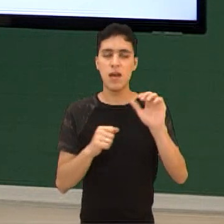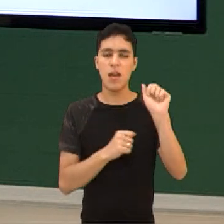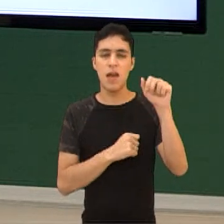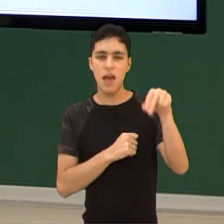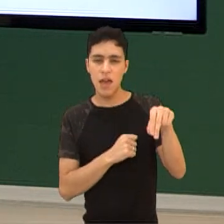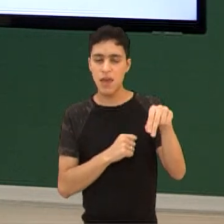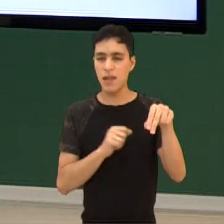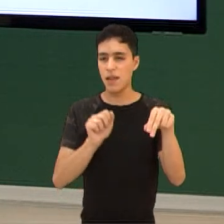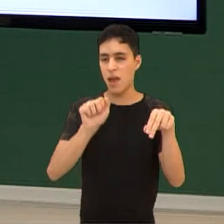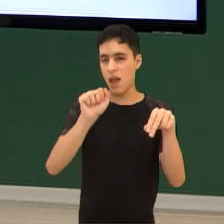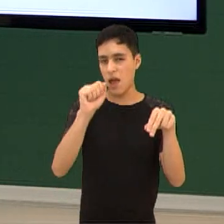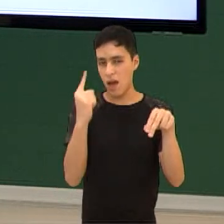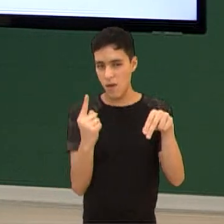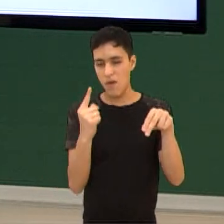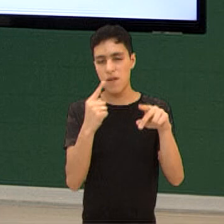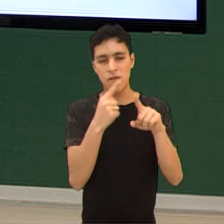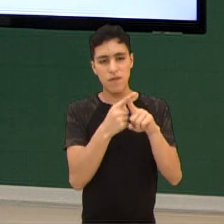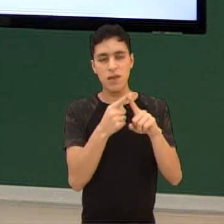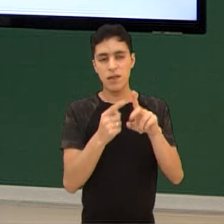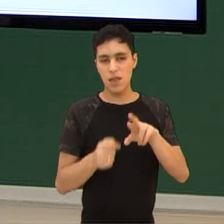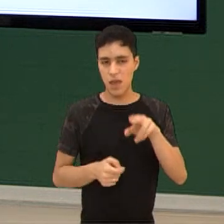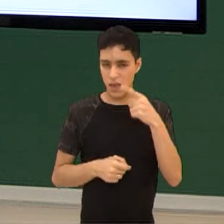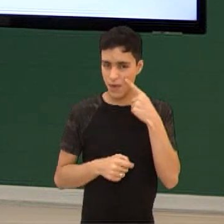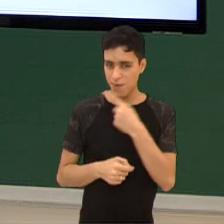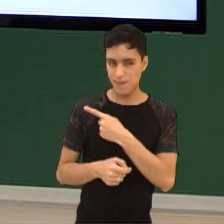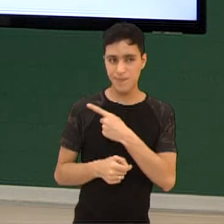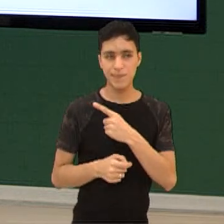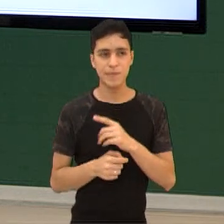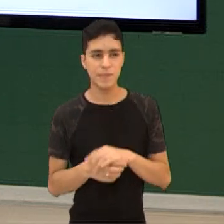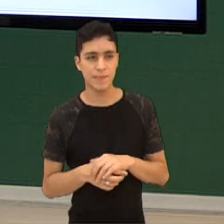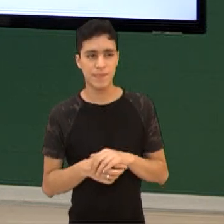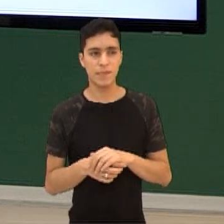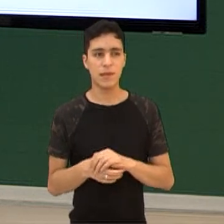a 1 mais n menos 1 vezes r, vamos substituir